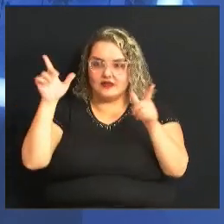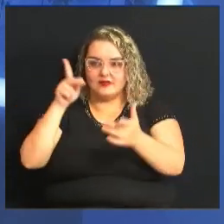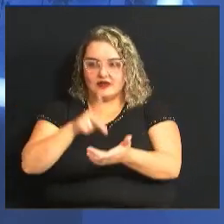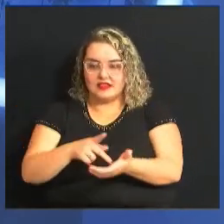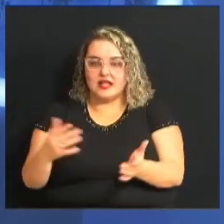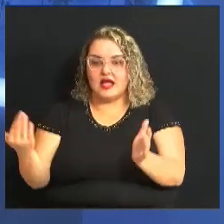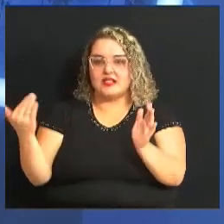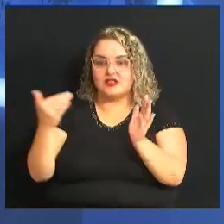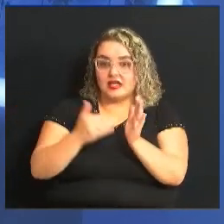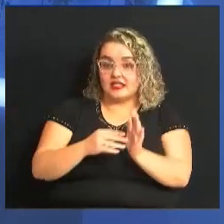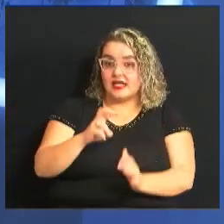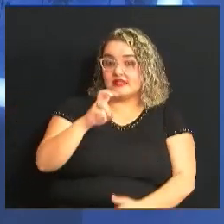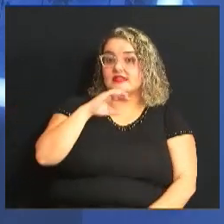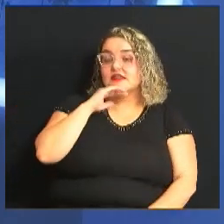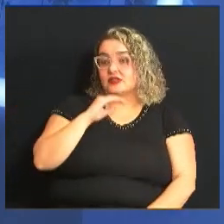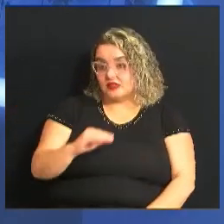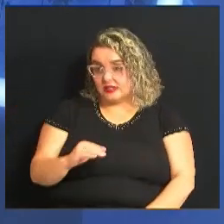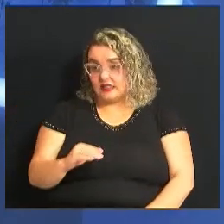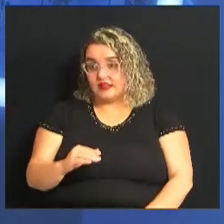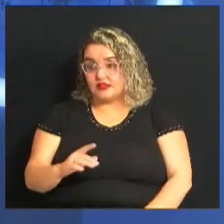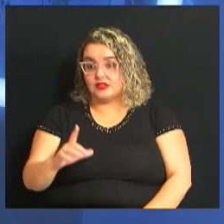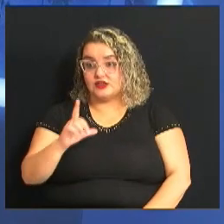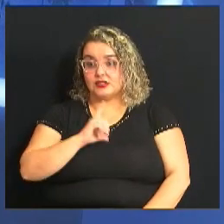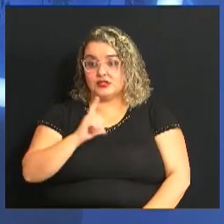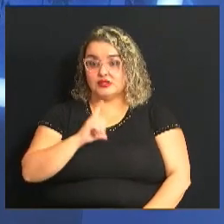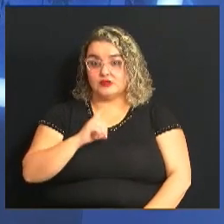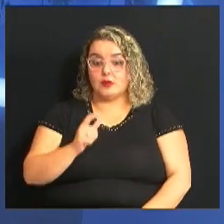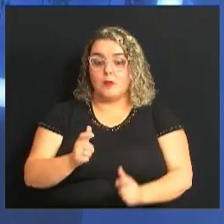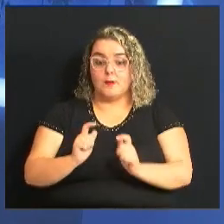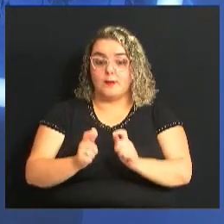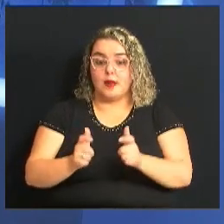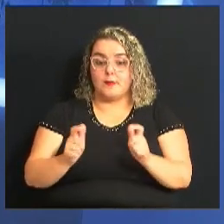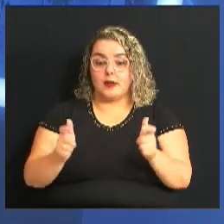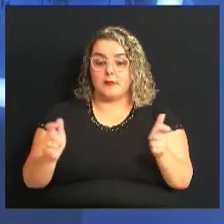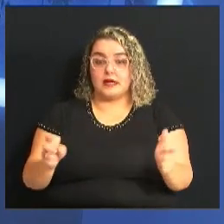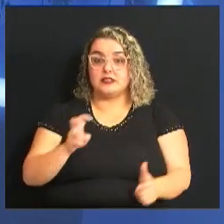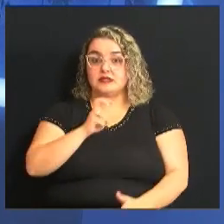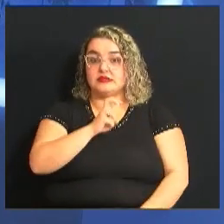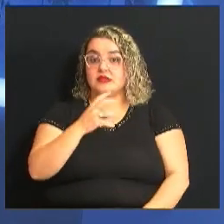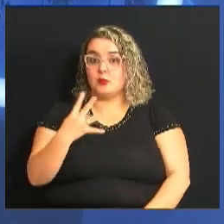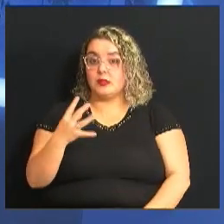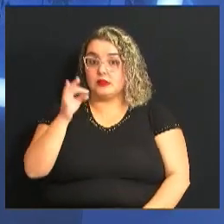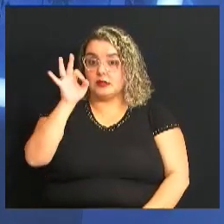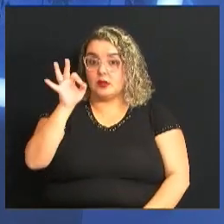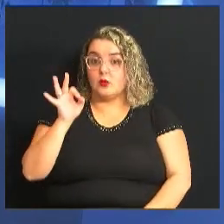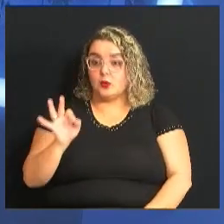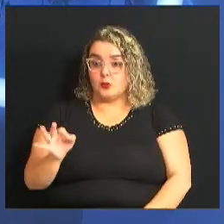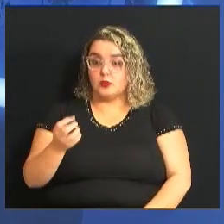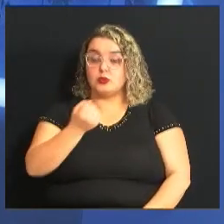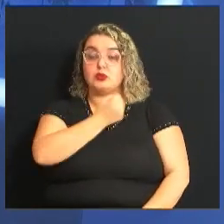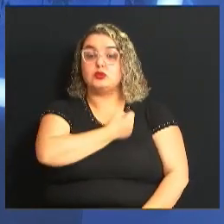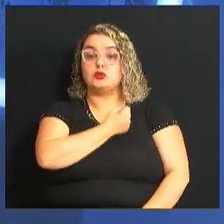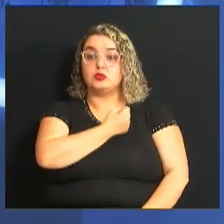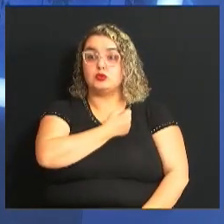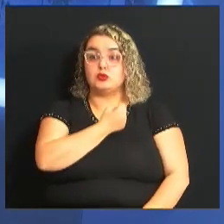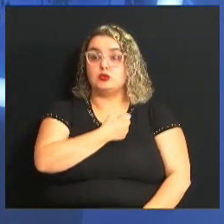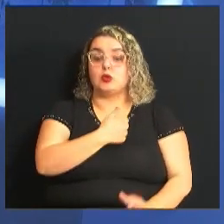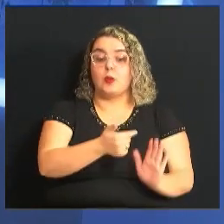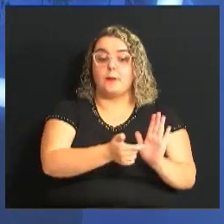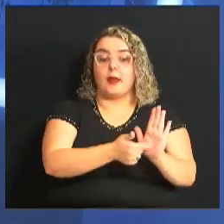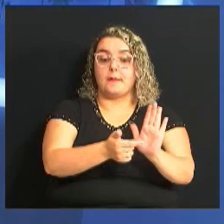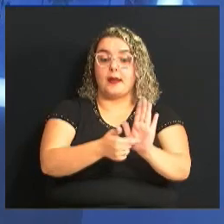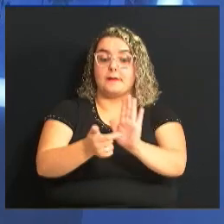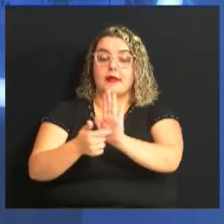às 5 da tarde. Olha, nós temos aí um crescimento de 54% no número de expositoras.